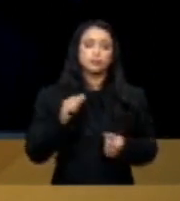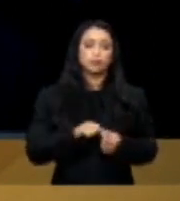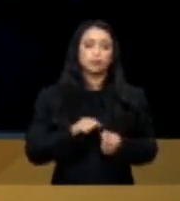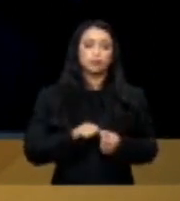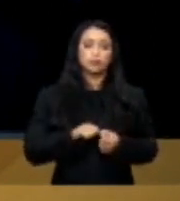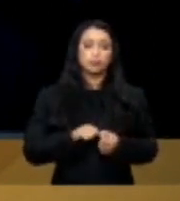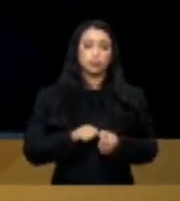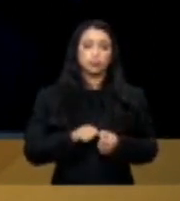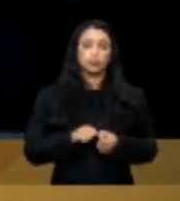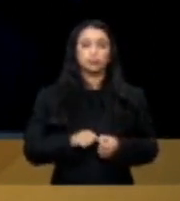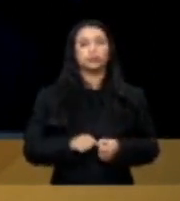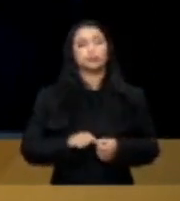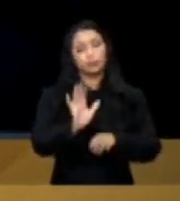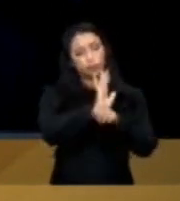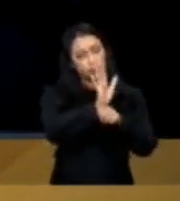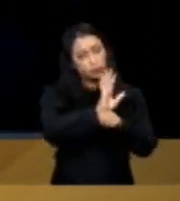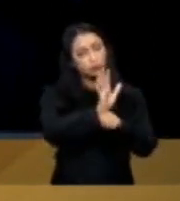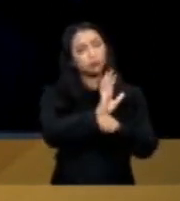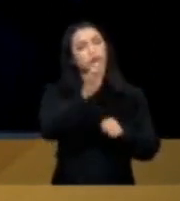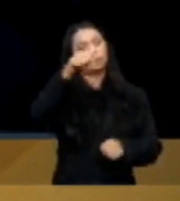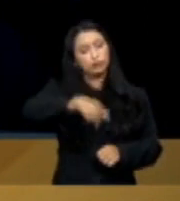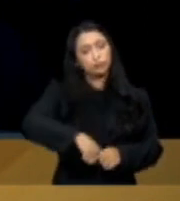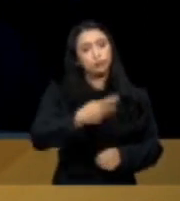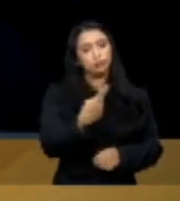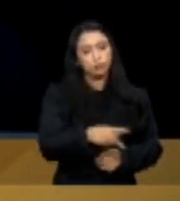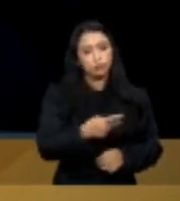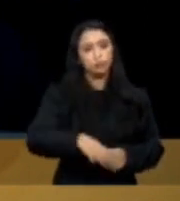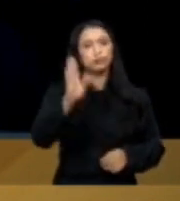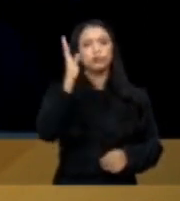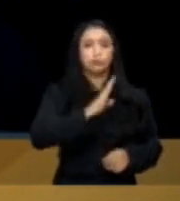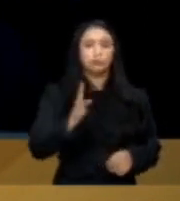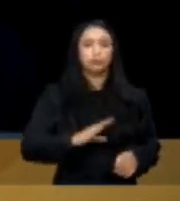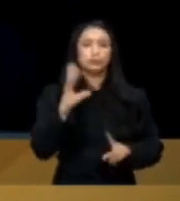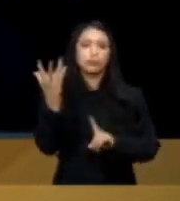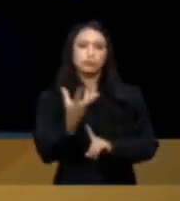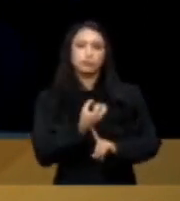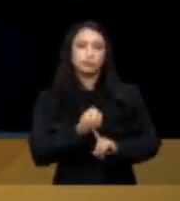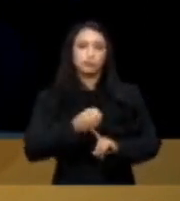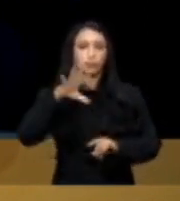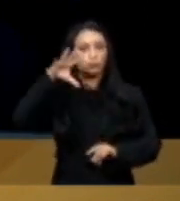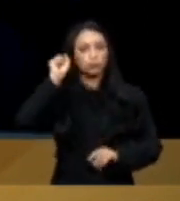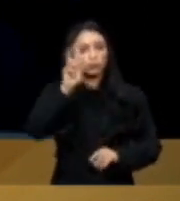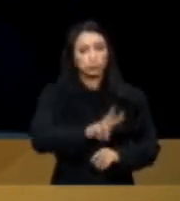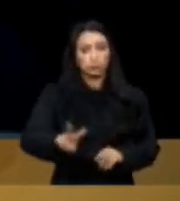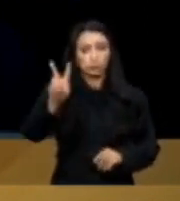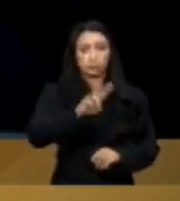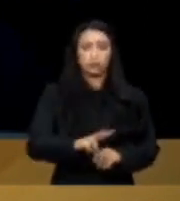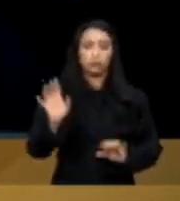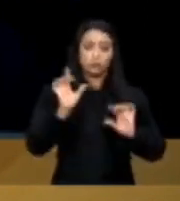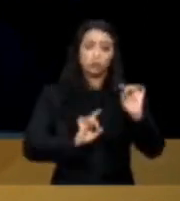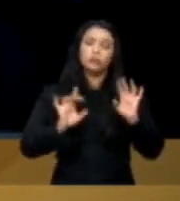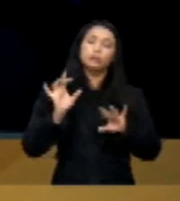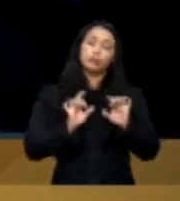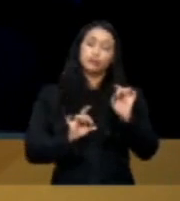produção do cinema brasileiro, das artes audiovisuais, que visa ao bem comum, especialmente